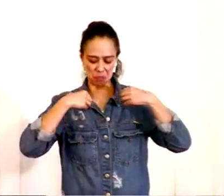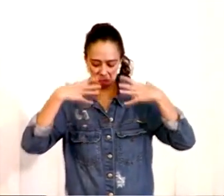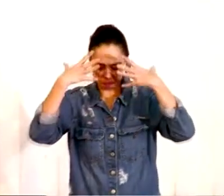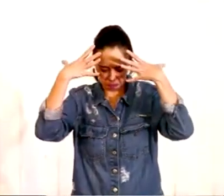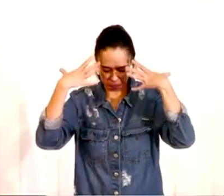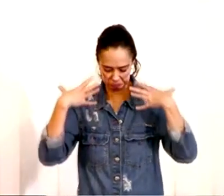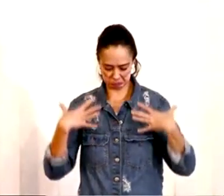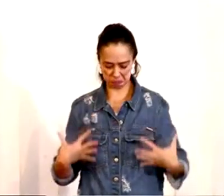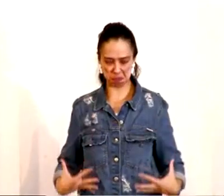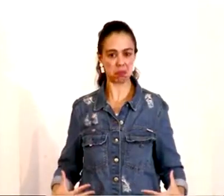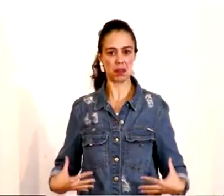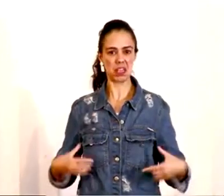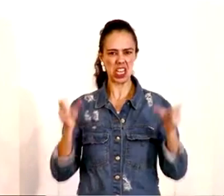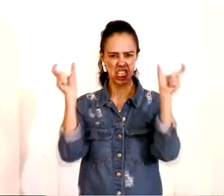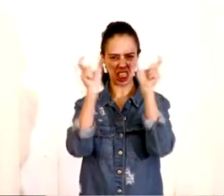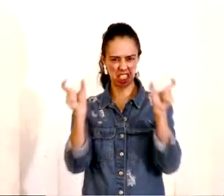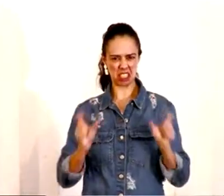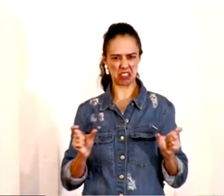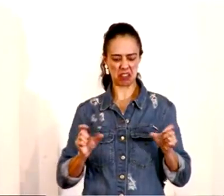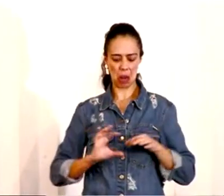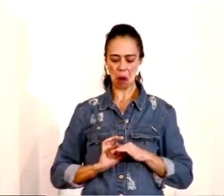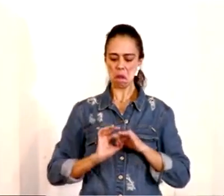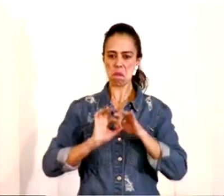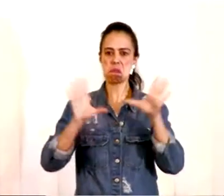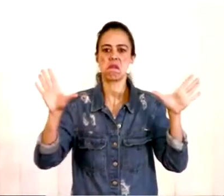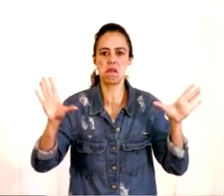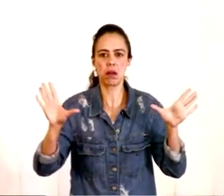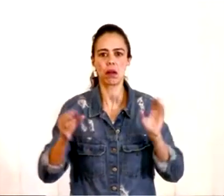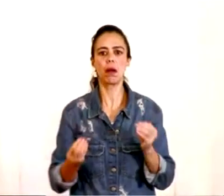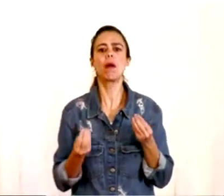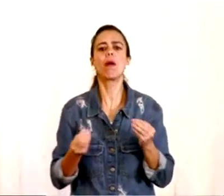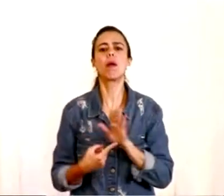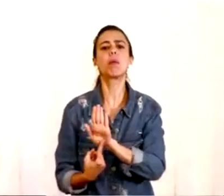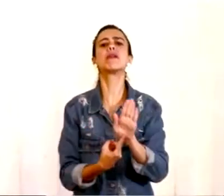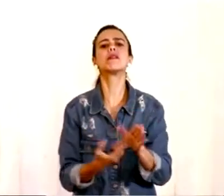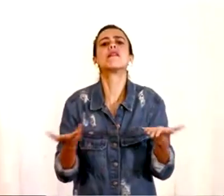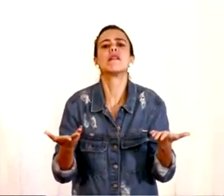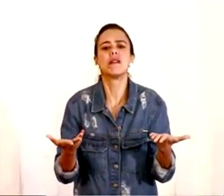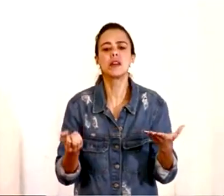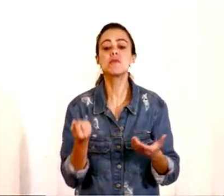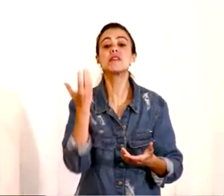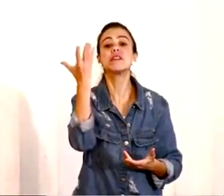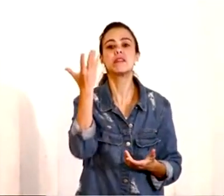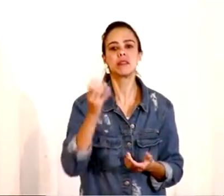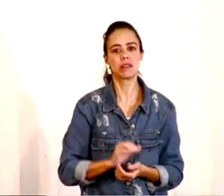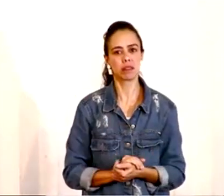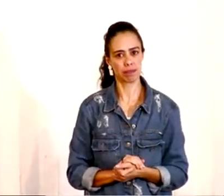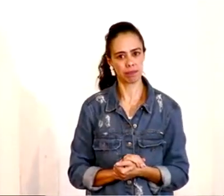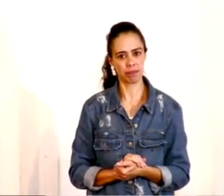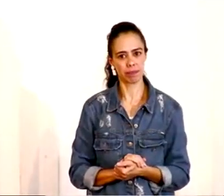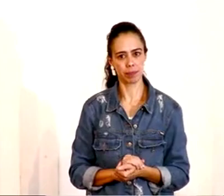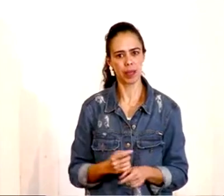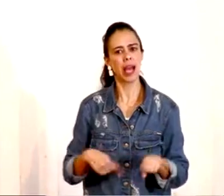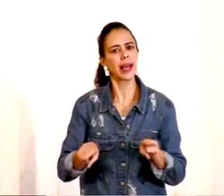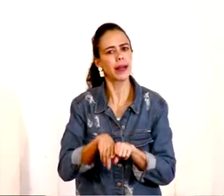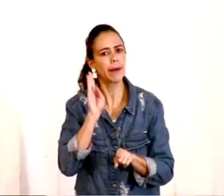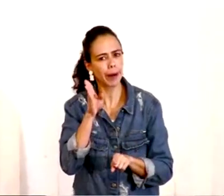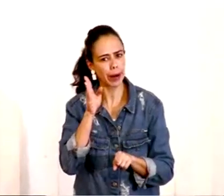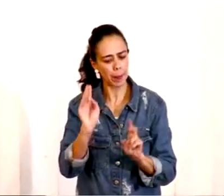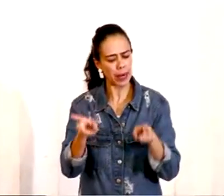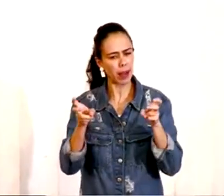da voz de Deus. Mas ao mesmo tempo, veremos que aonde tem